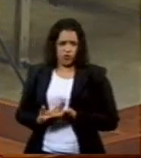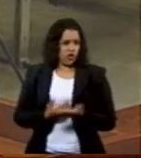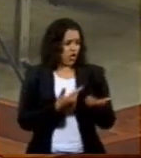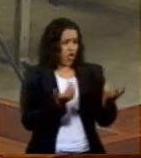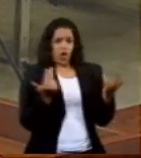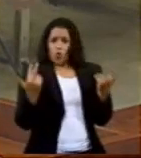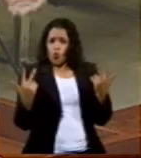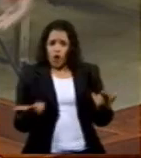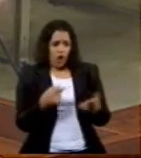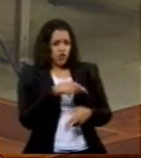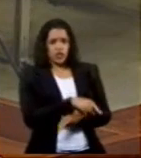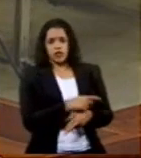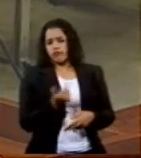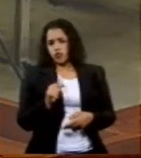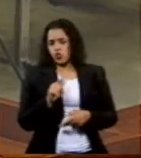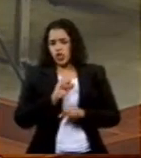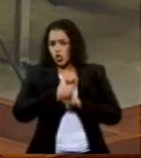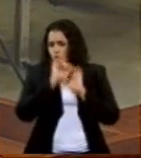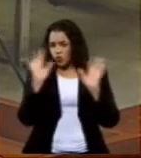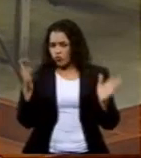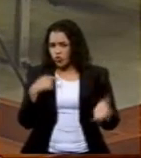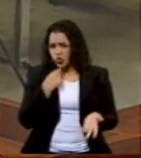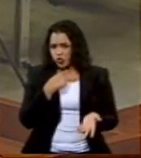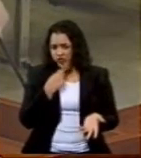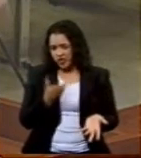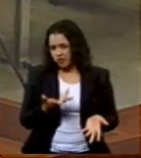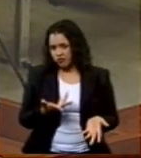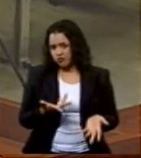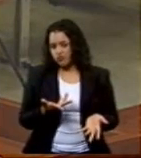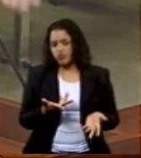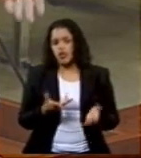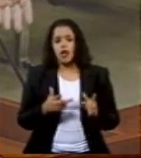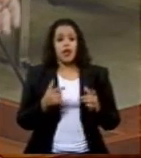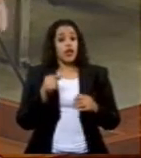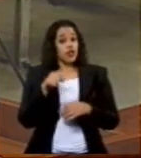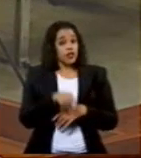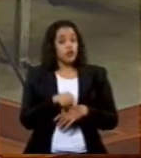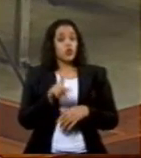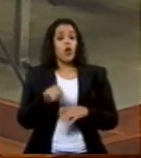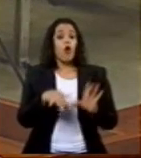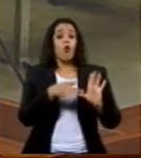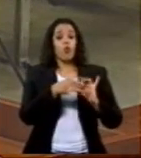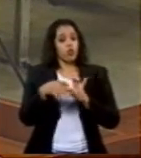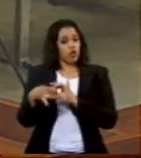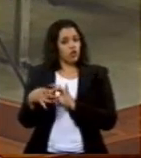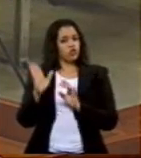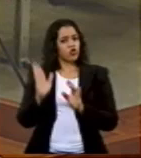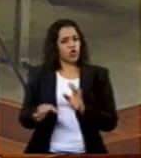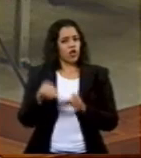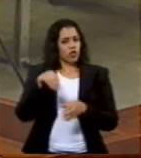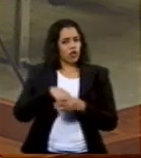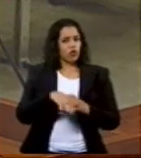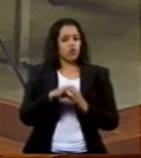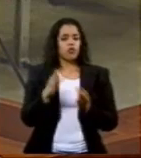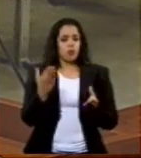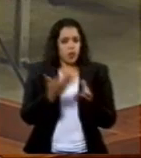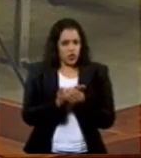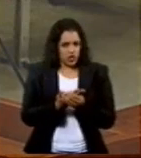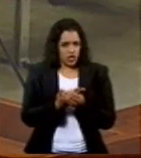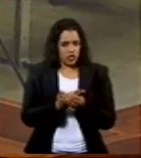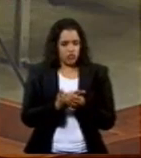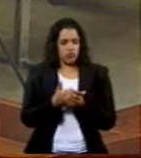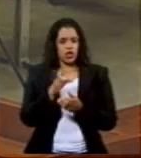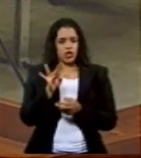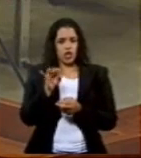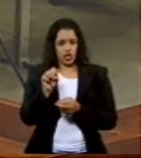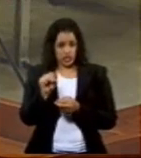mesmas. Então, não temos dúvida quanto ao quadro fático, inclusive esse é o quadro que foi delineado no próprio acórdão recorrido do Tribunal Superior